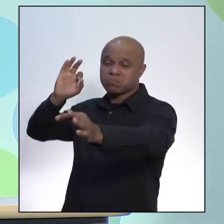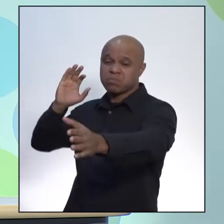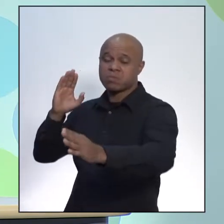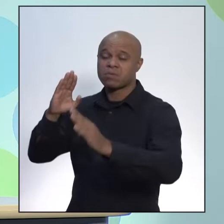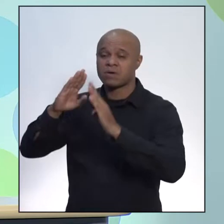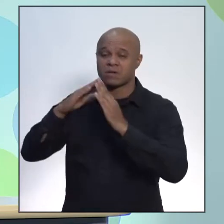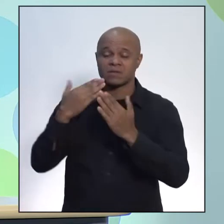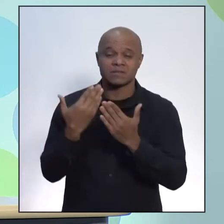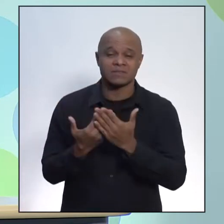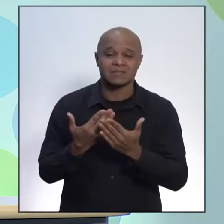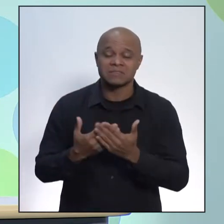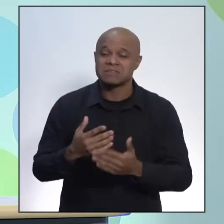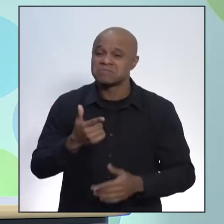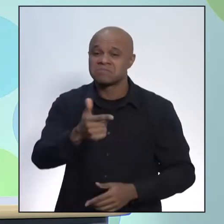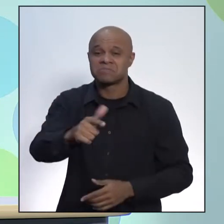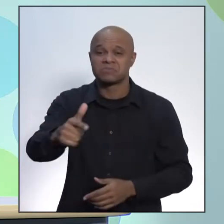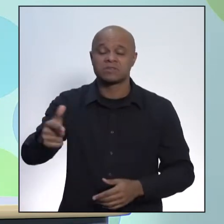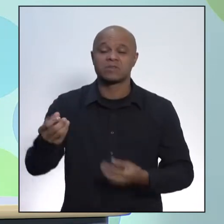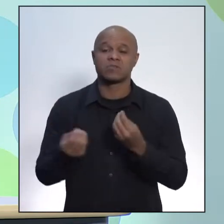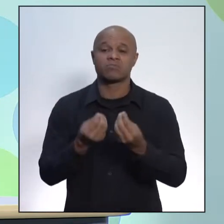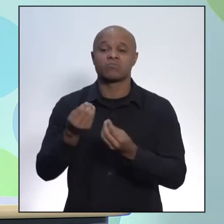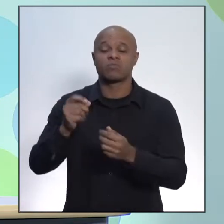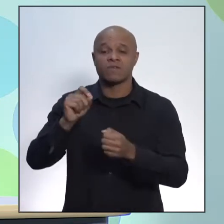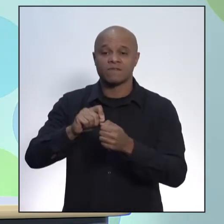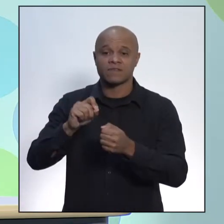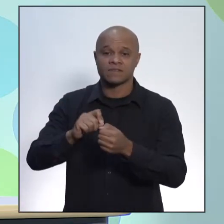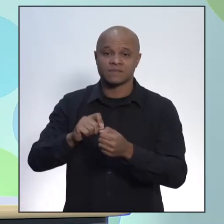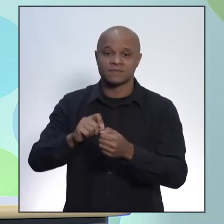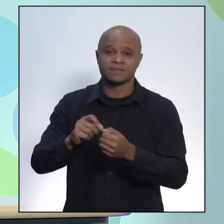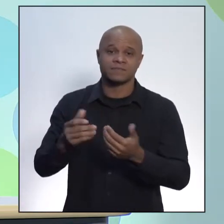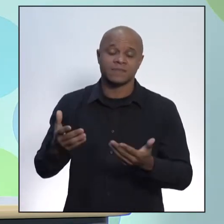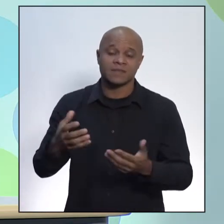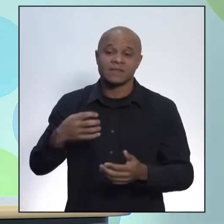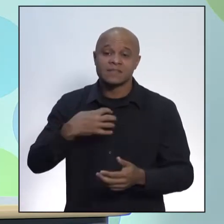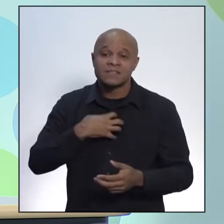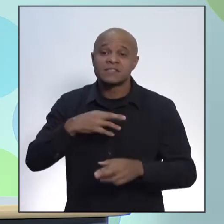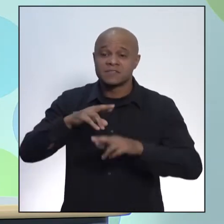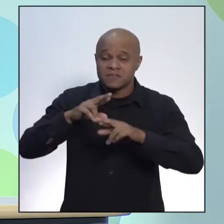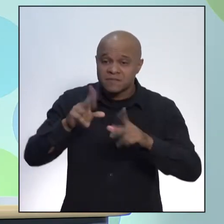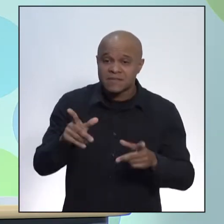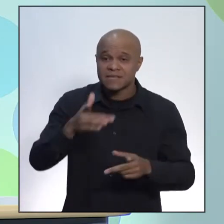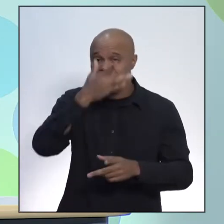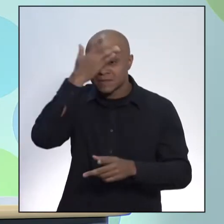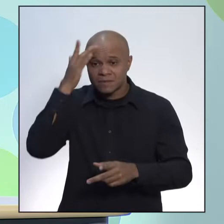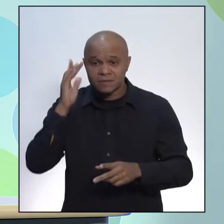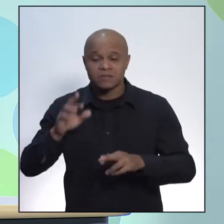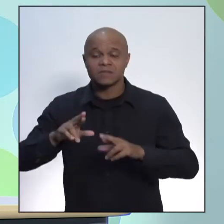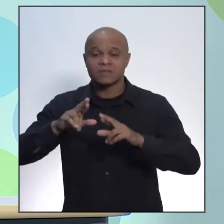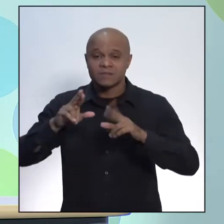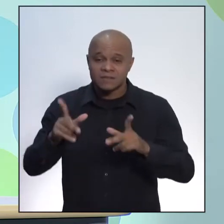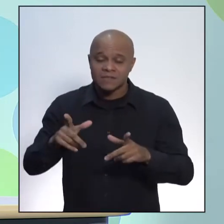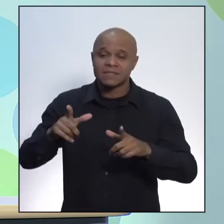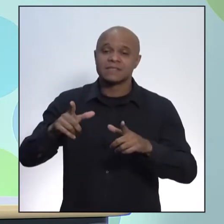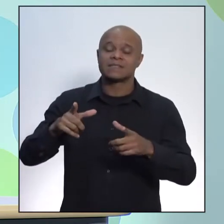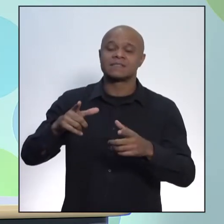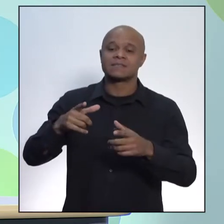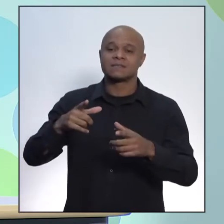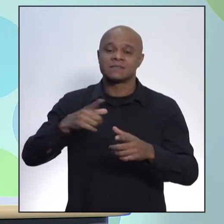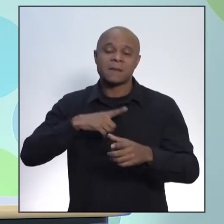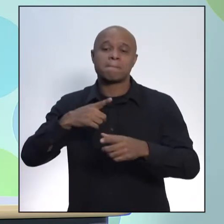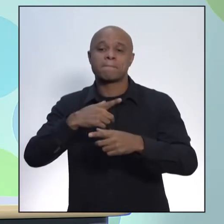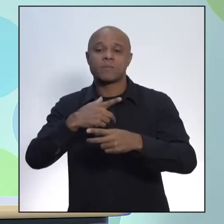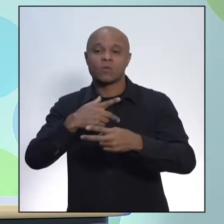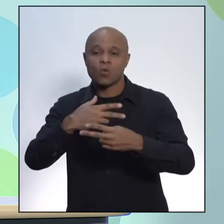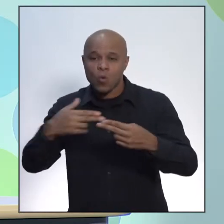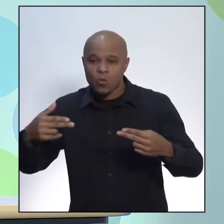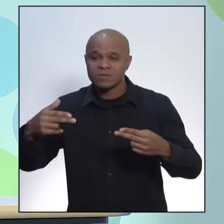escola, tem uma vulnerabilidade muito grande, é uma comunidade diferente que eu trabalho. Então,